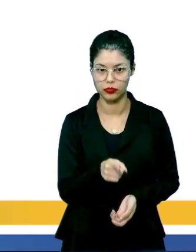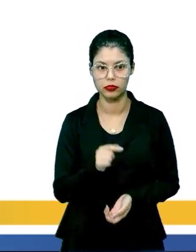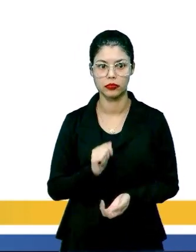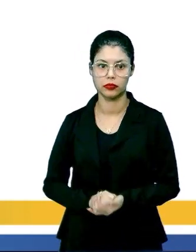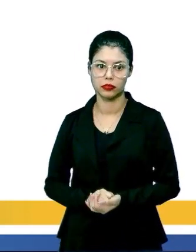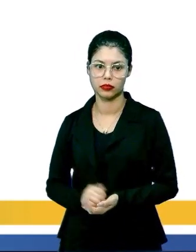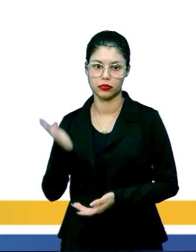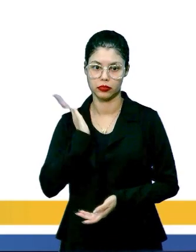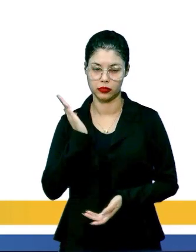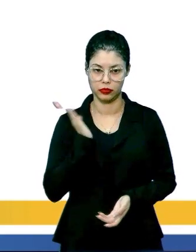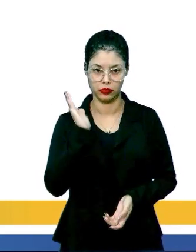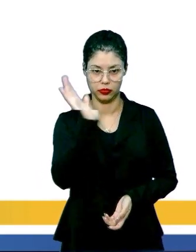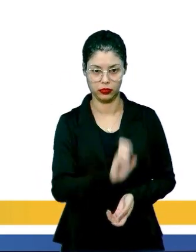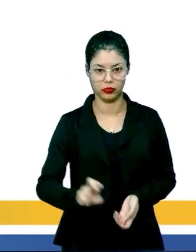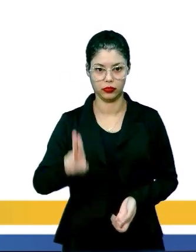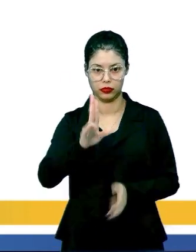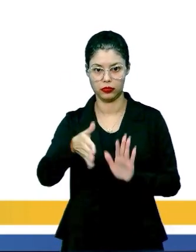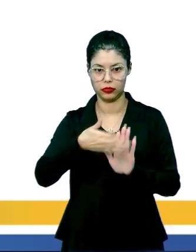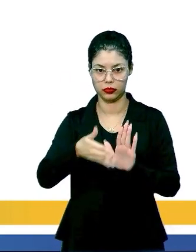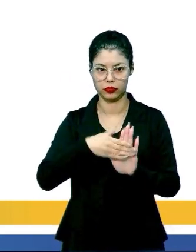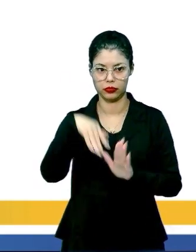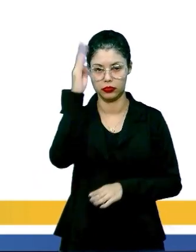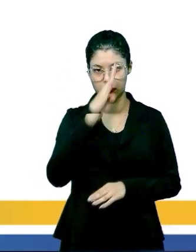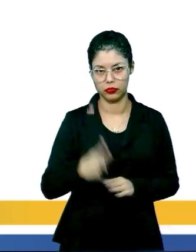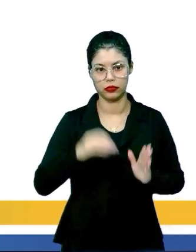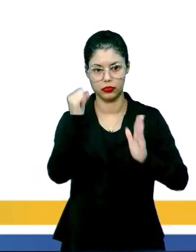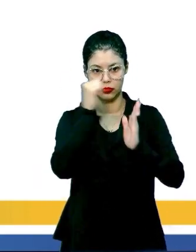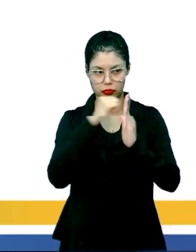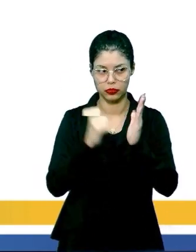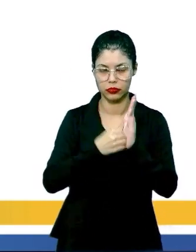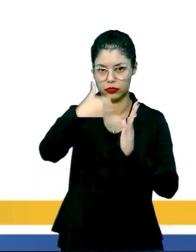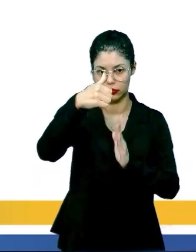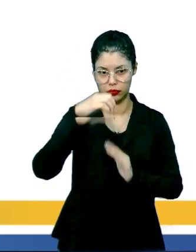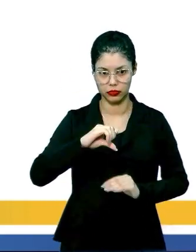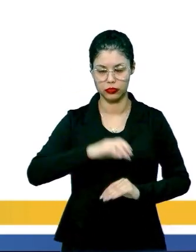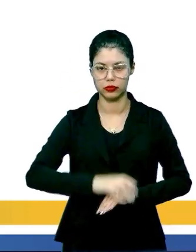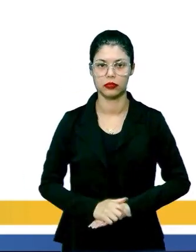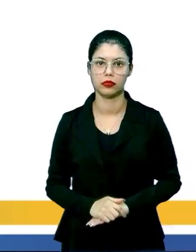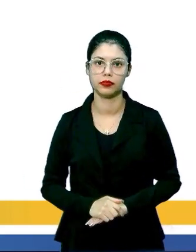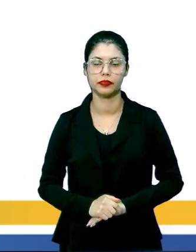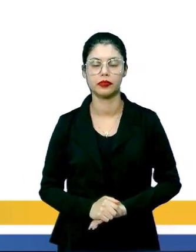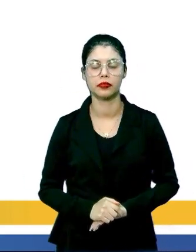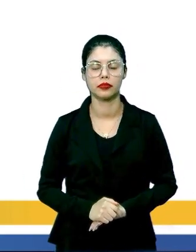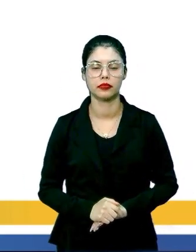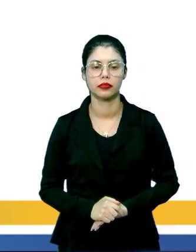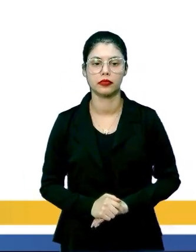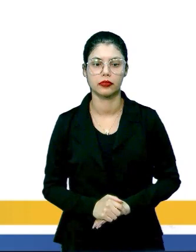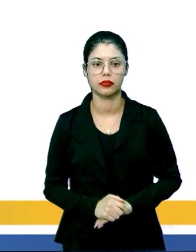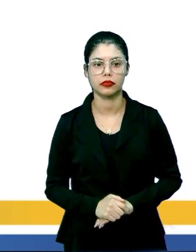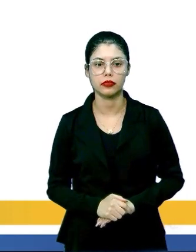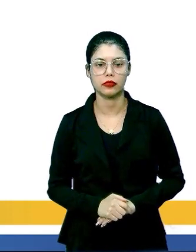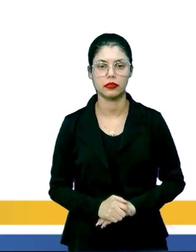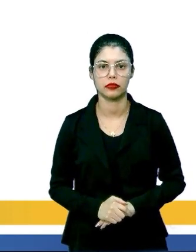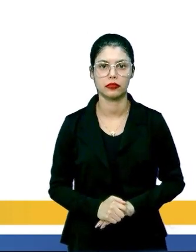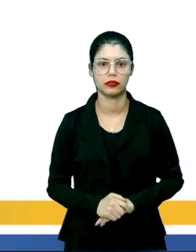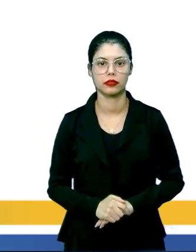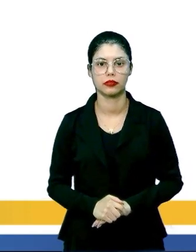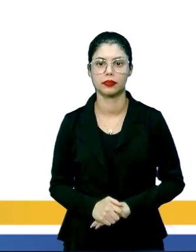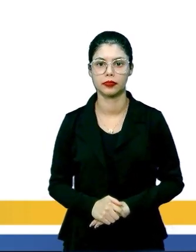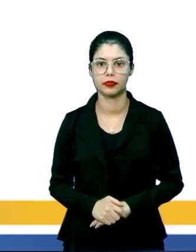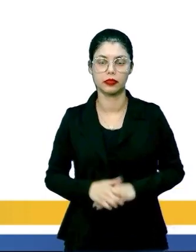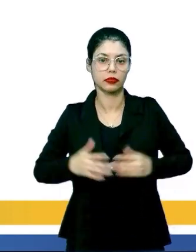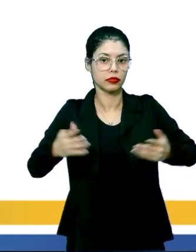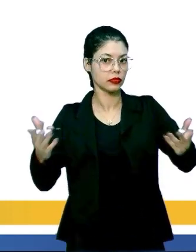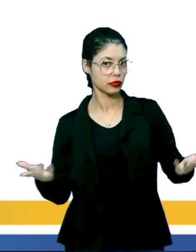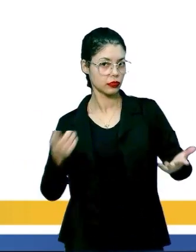domínio intelectual à burguesia europeia promovia no Brasil, do século XIX.